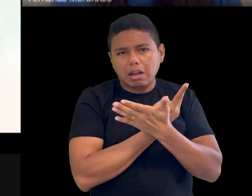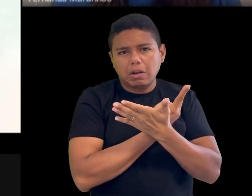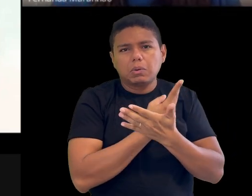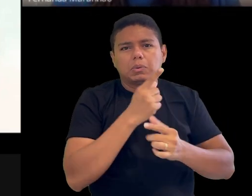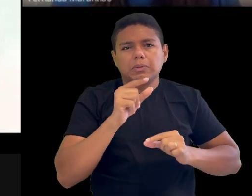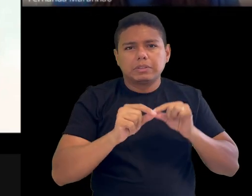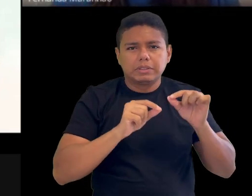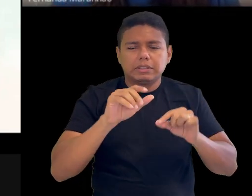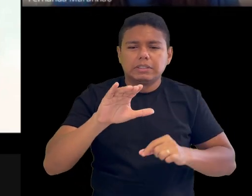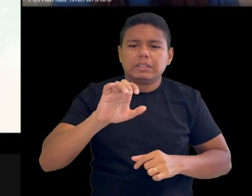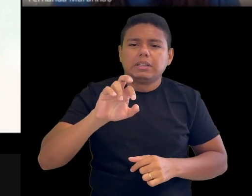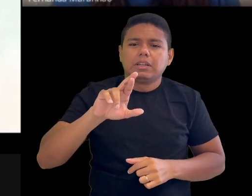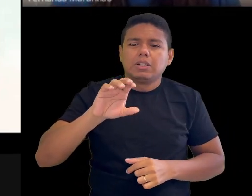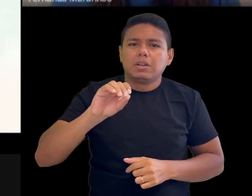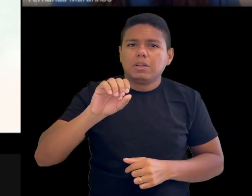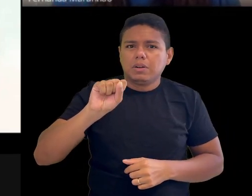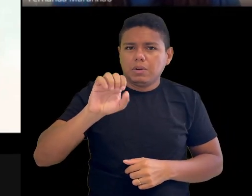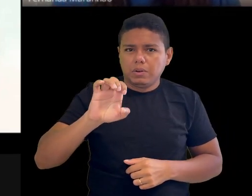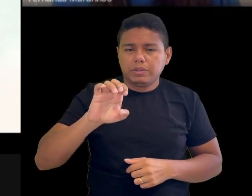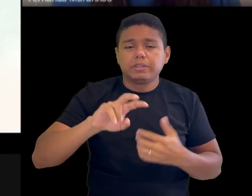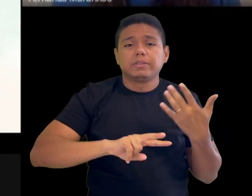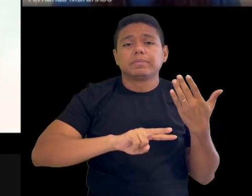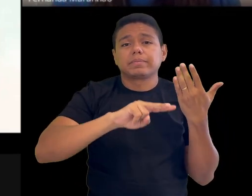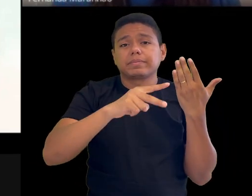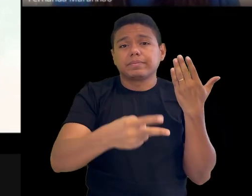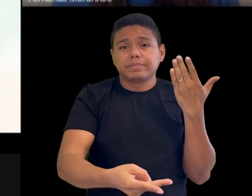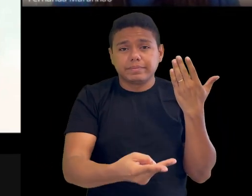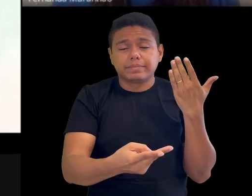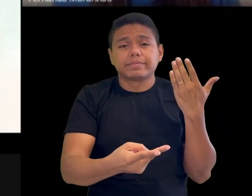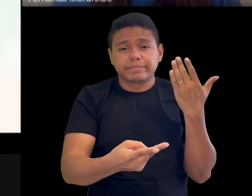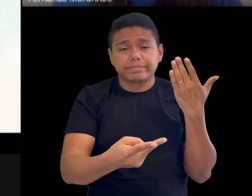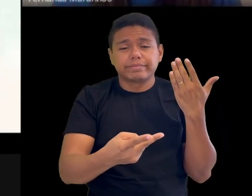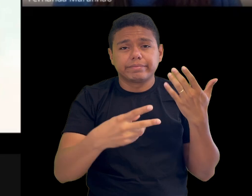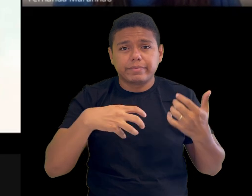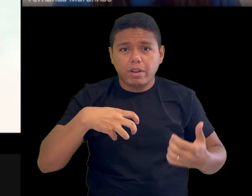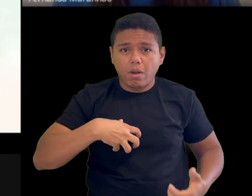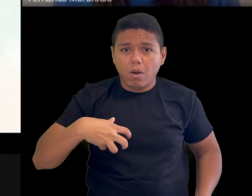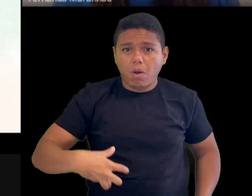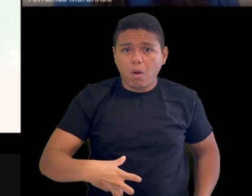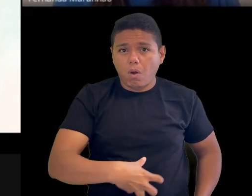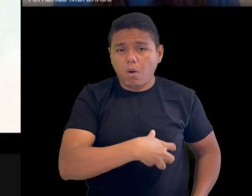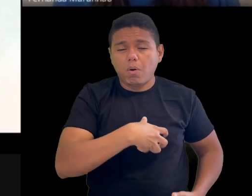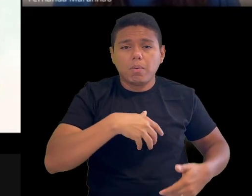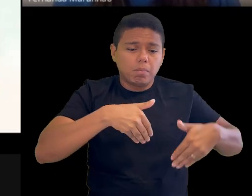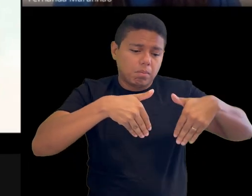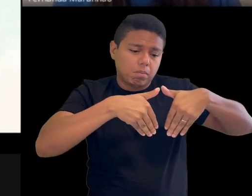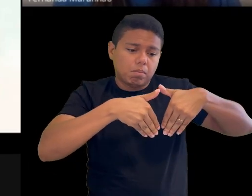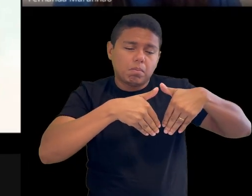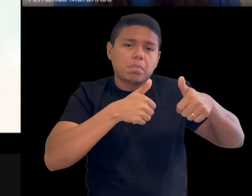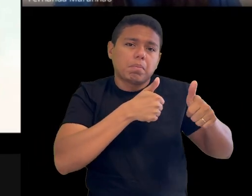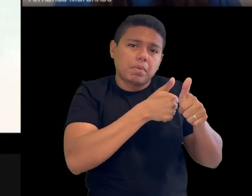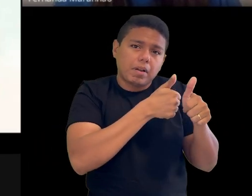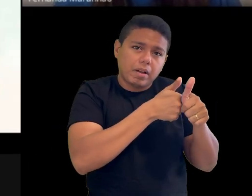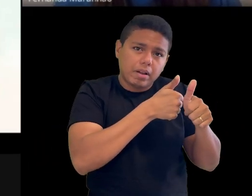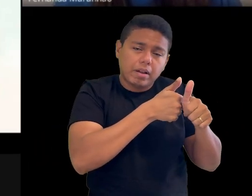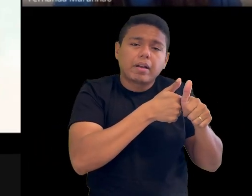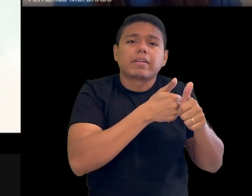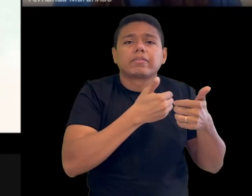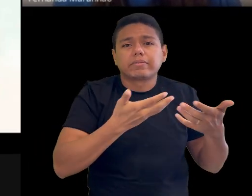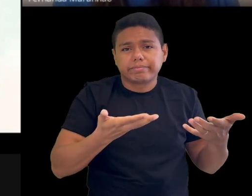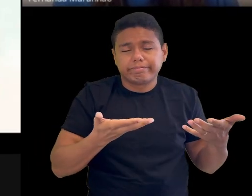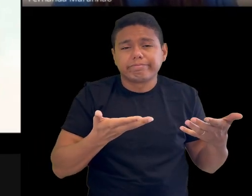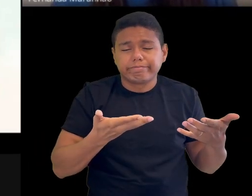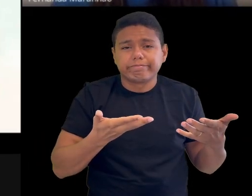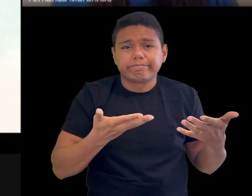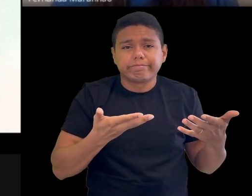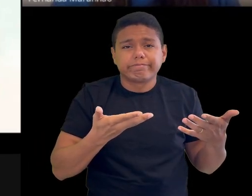acometer e se implantar em órgãos próximos ao útero, como, por exemplo, a bexiga e alças intestinais. Então, o acretismo placentário